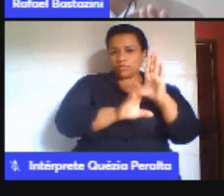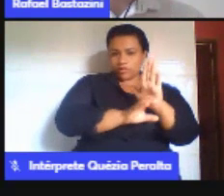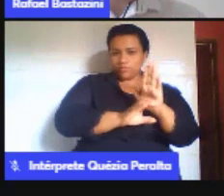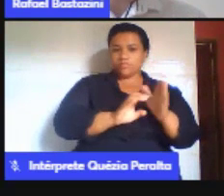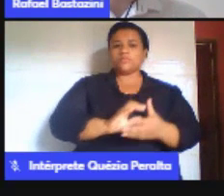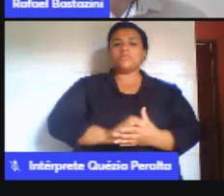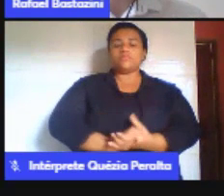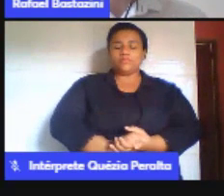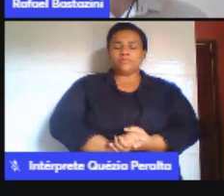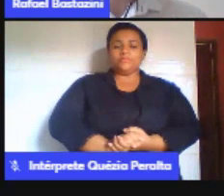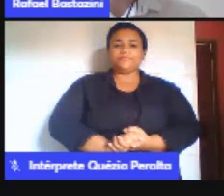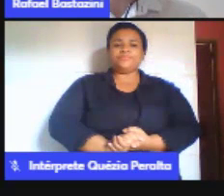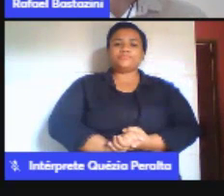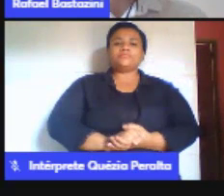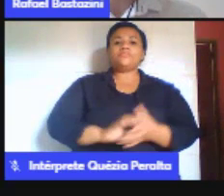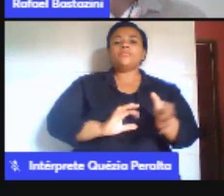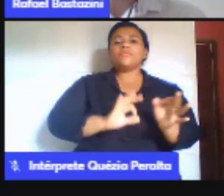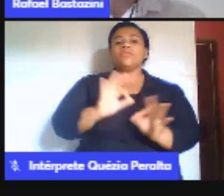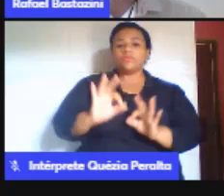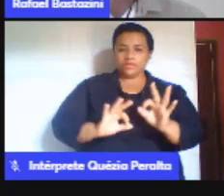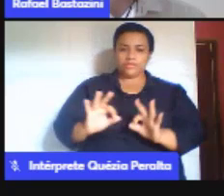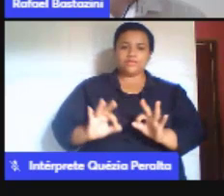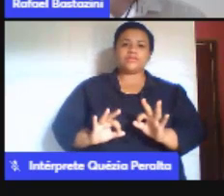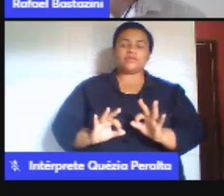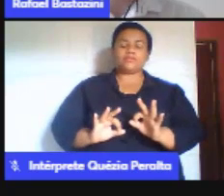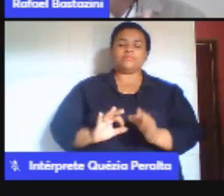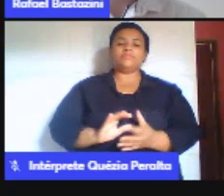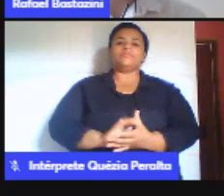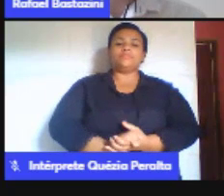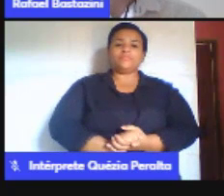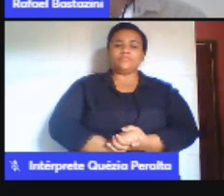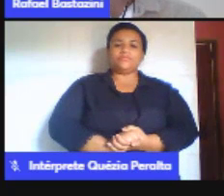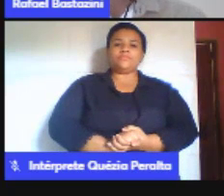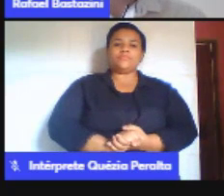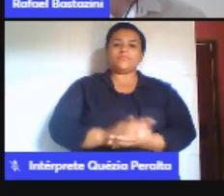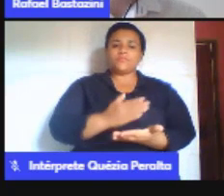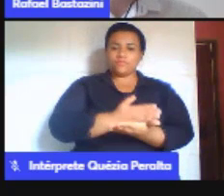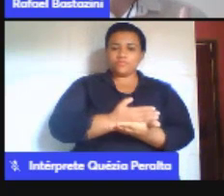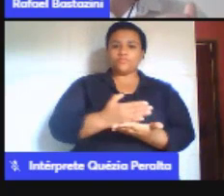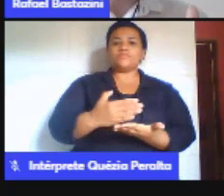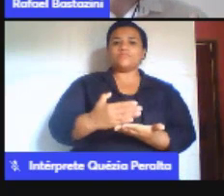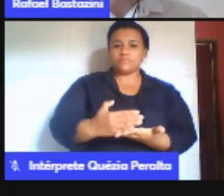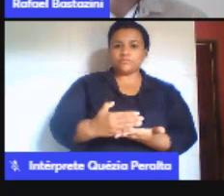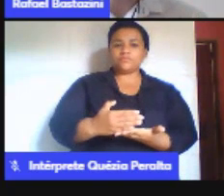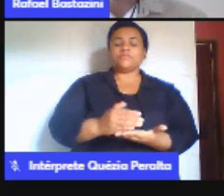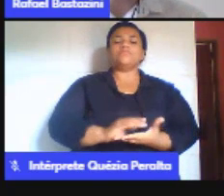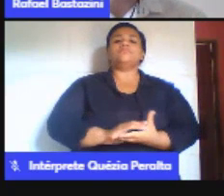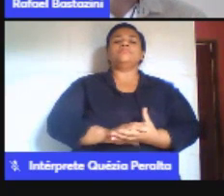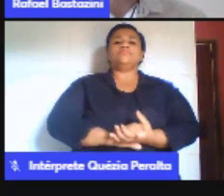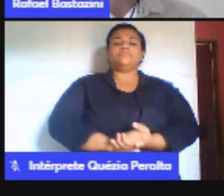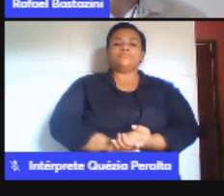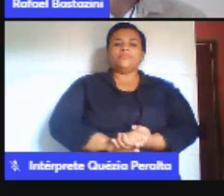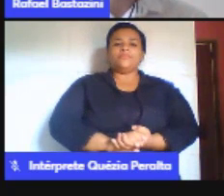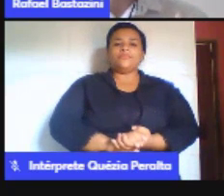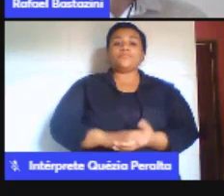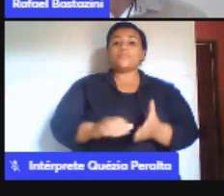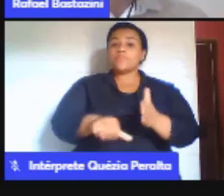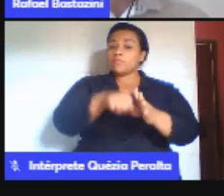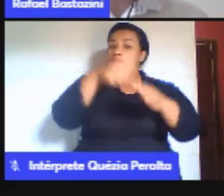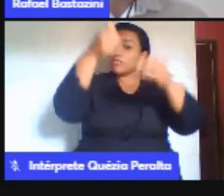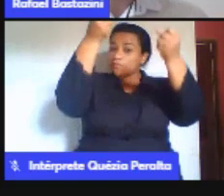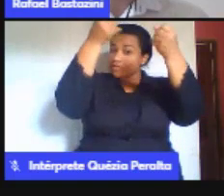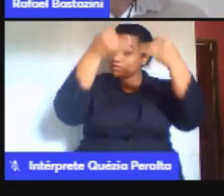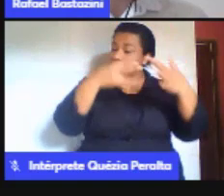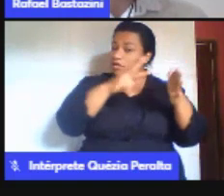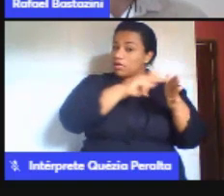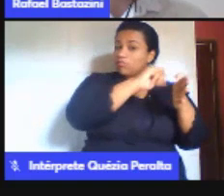a minha fala está organizada da seguinte forma, ou a partir da seguinte estrutura. Primeiro eu vou explicar o projeto e